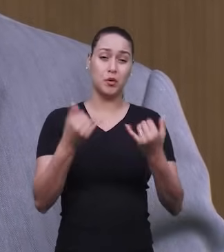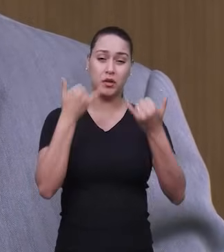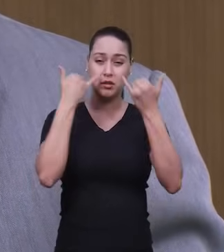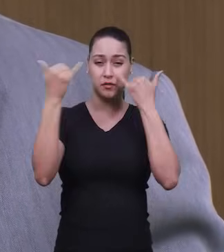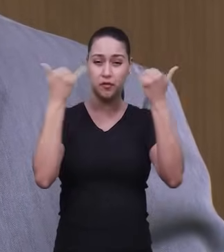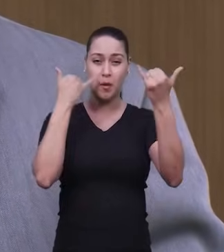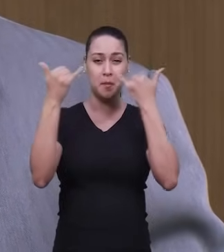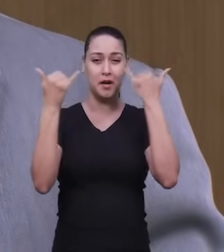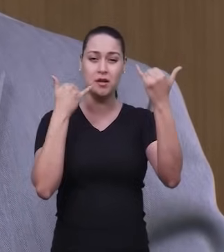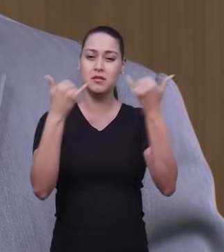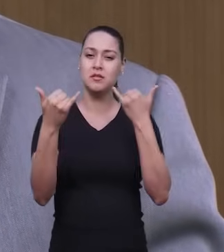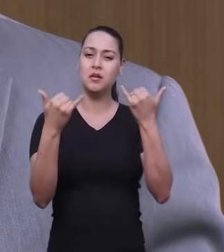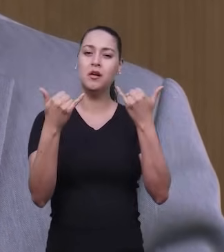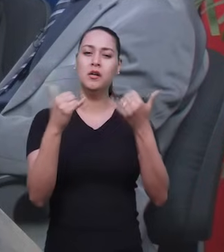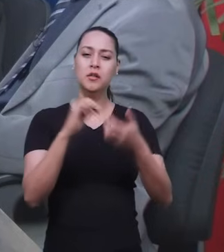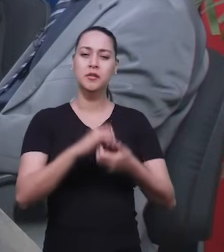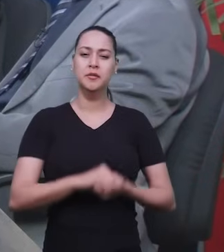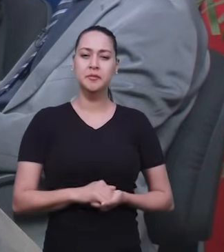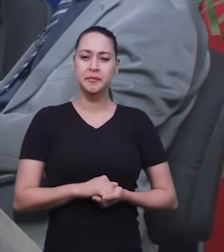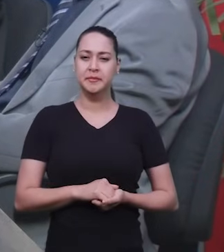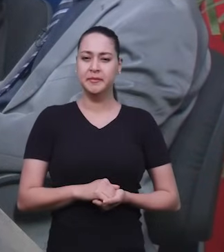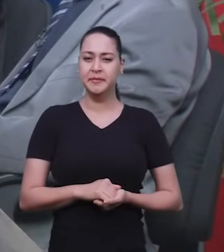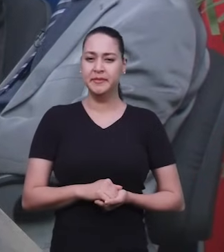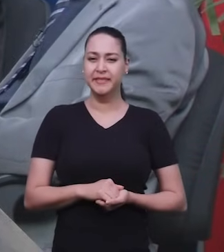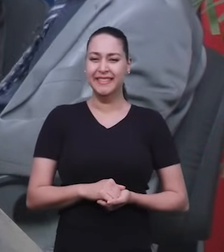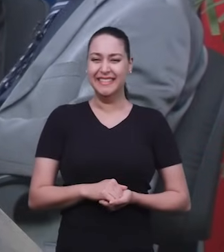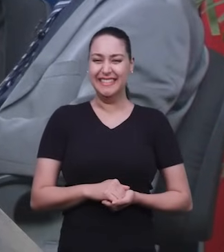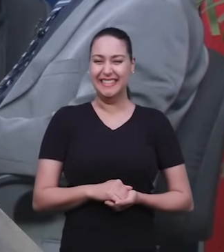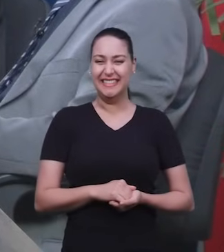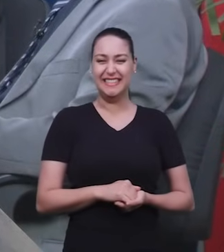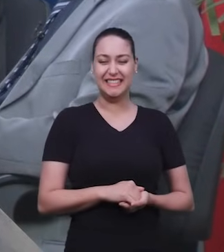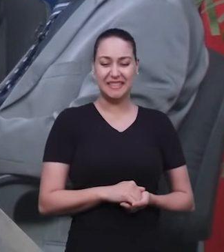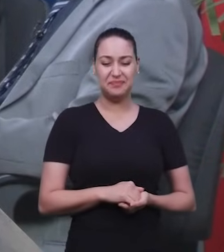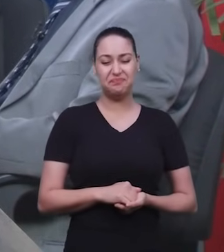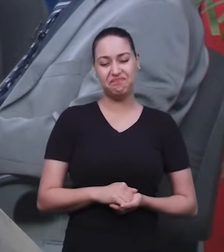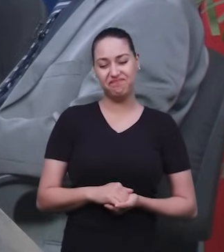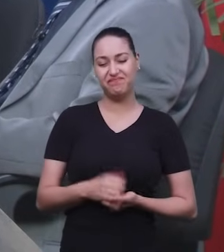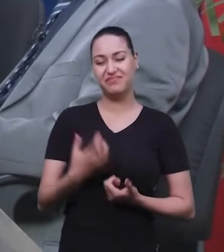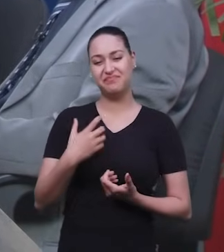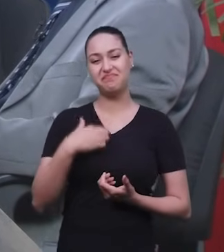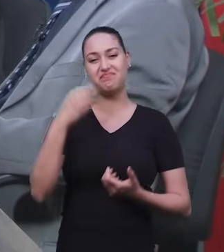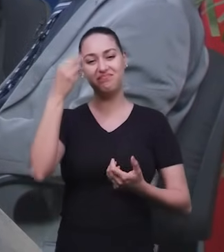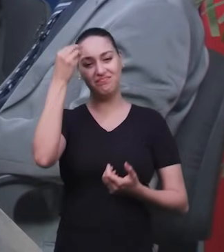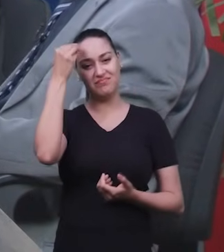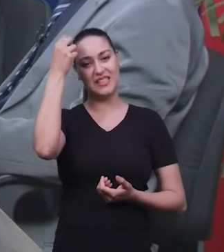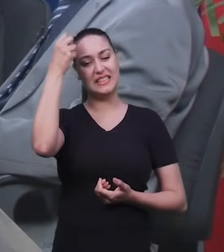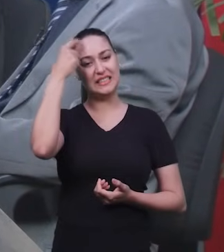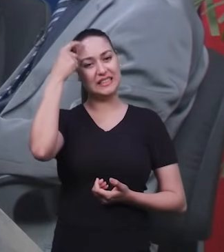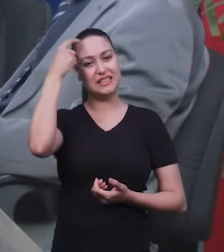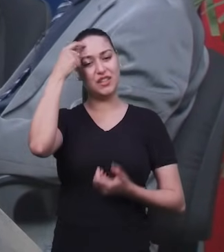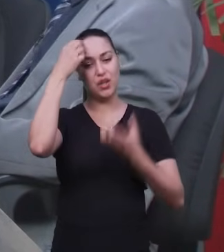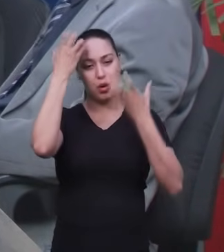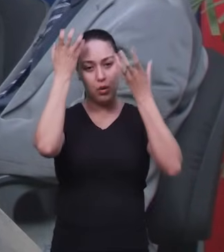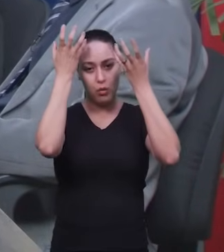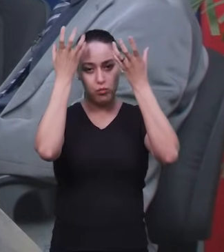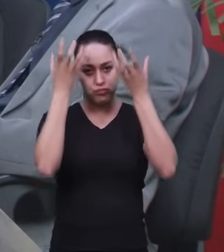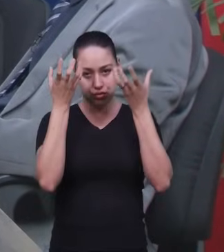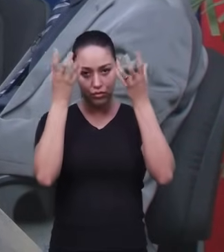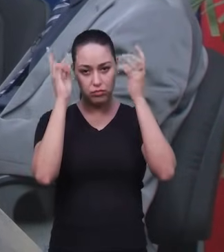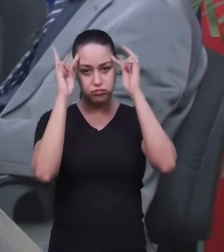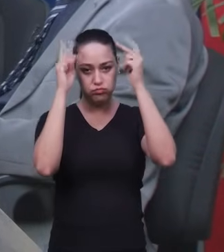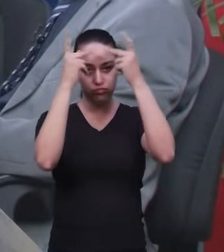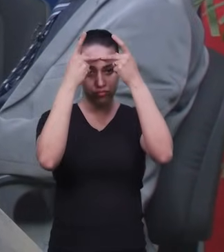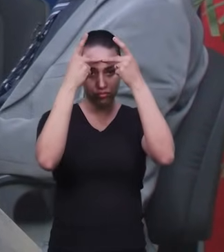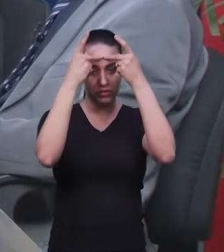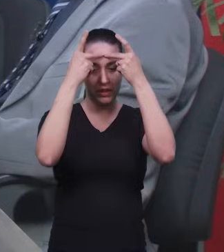na verdade, né? E estão ficando debilitadas mentalmente. É uma situação. A famosa crise